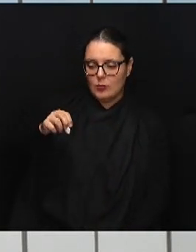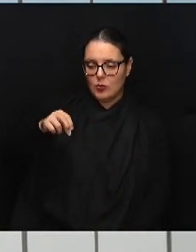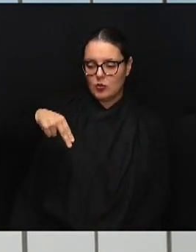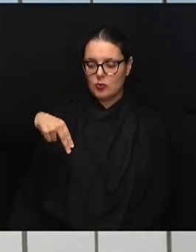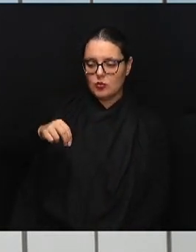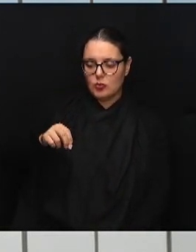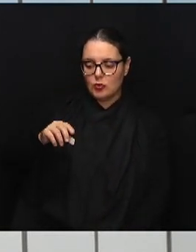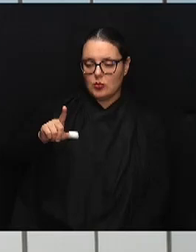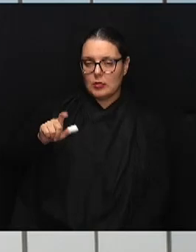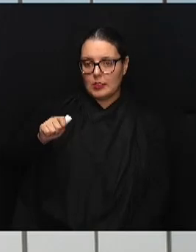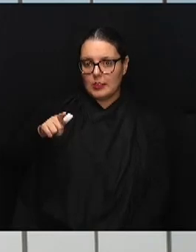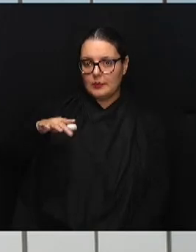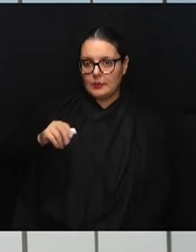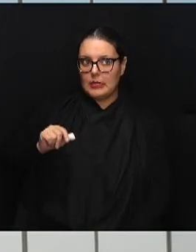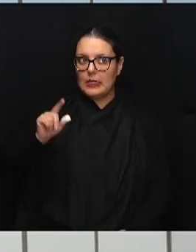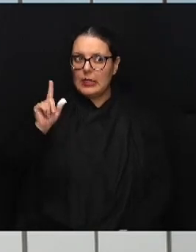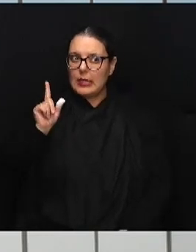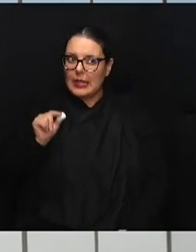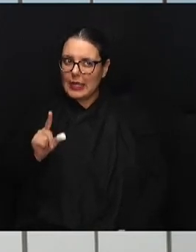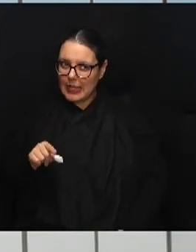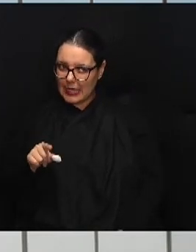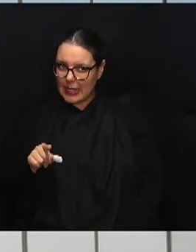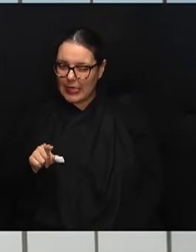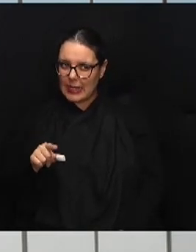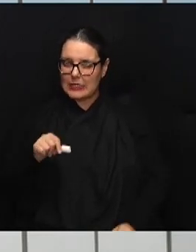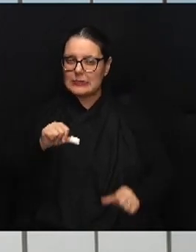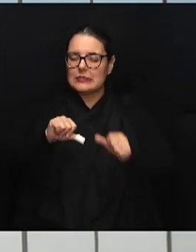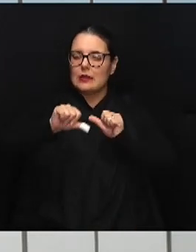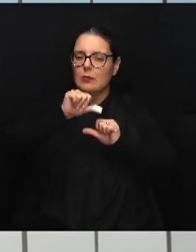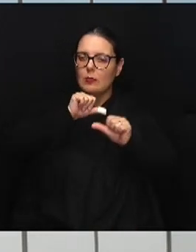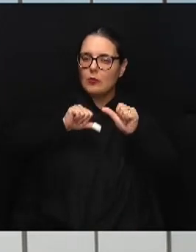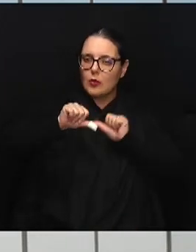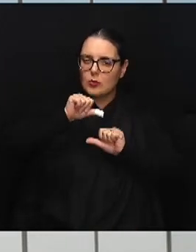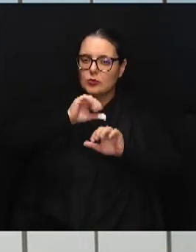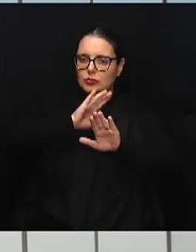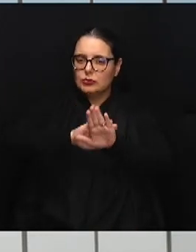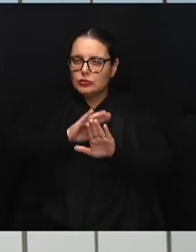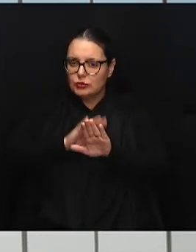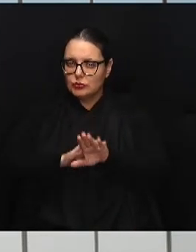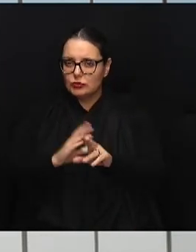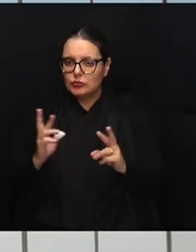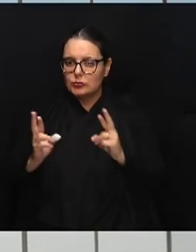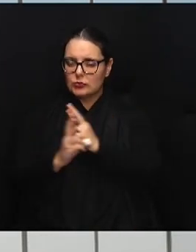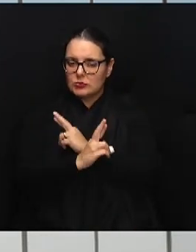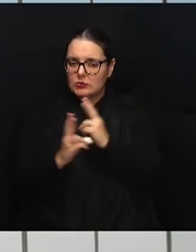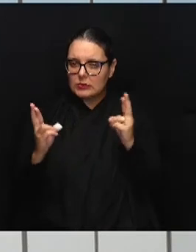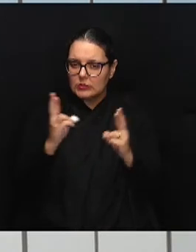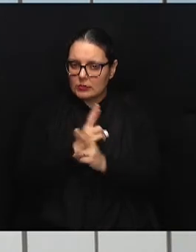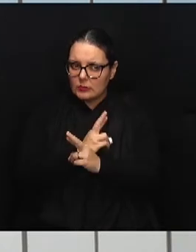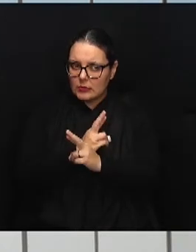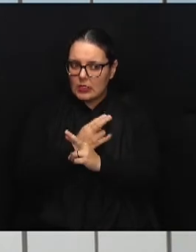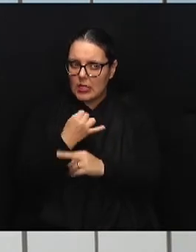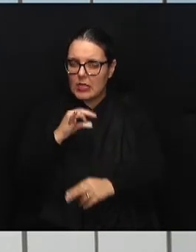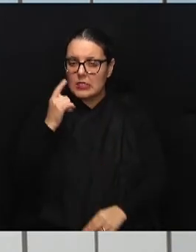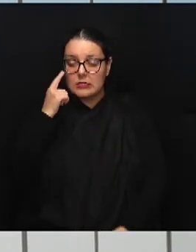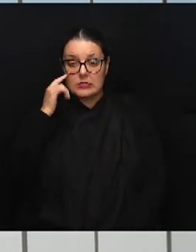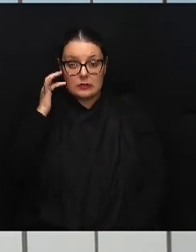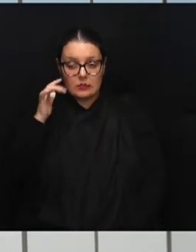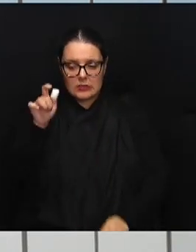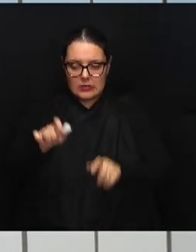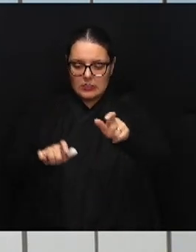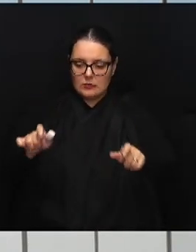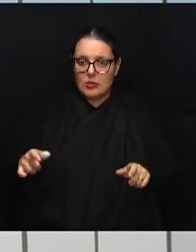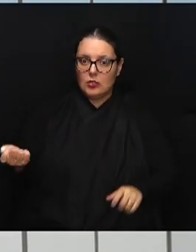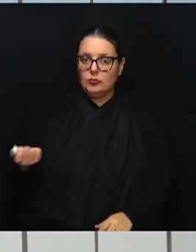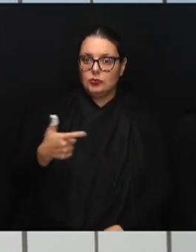ela seria essa mudança de funcionamento das relações. Se a gente pensar mais nas pessoas do que